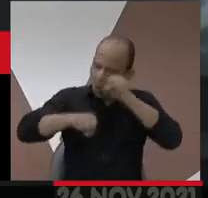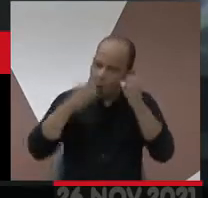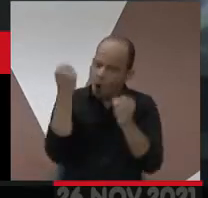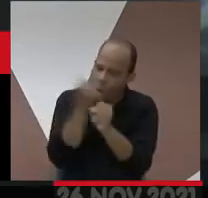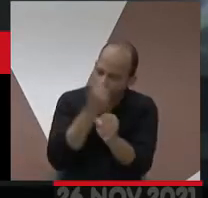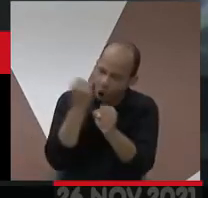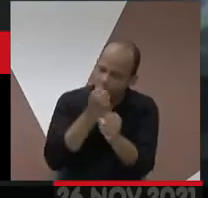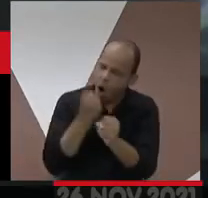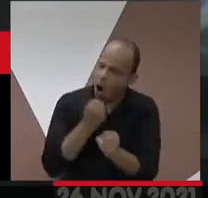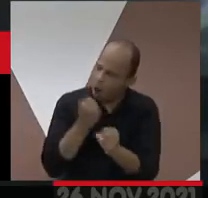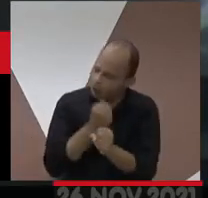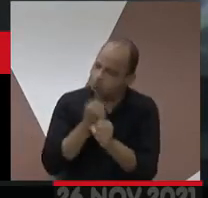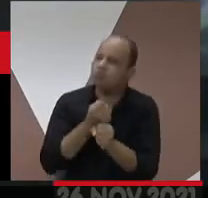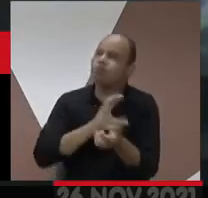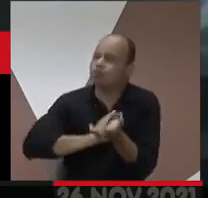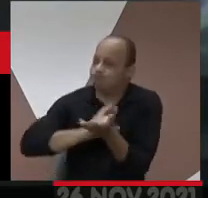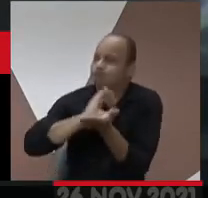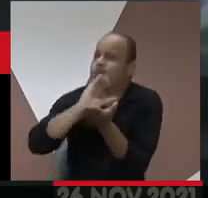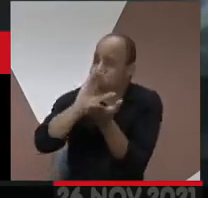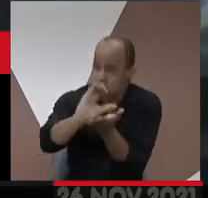vultuosos. Agora,